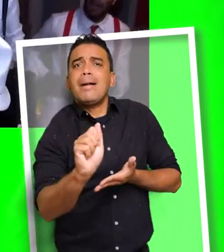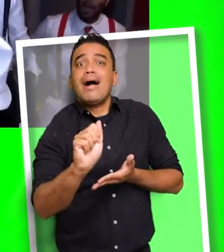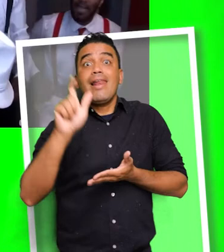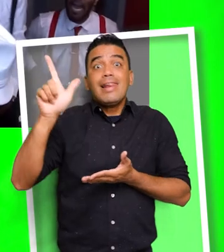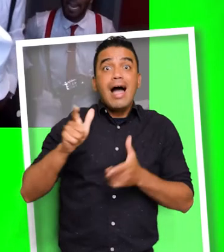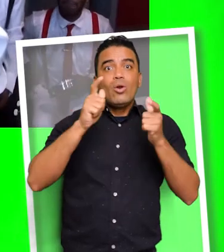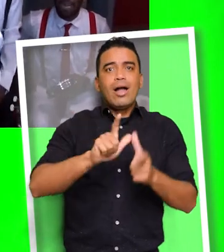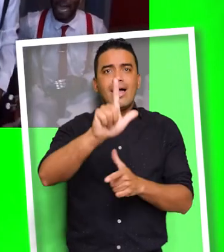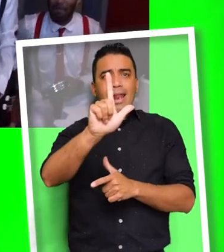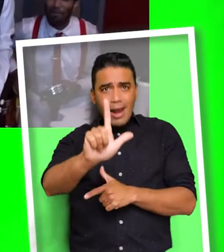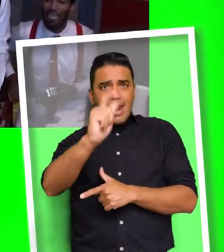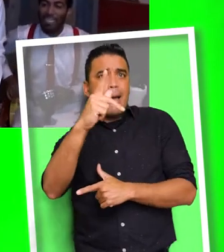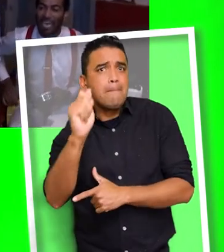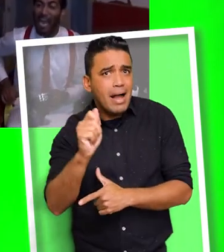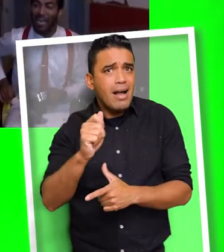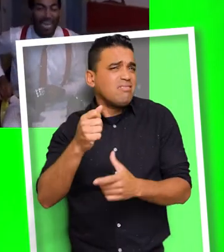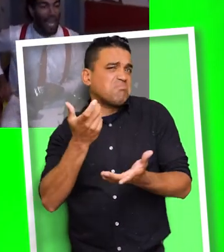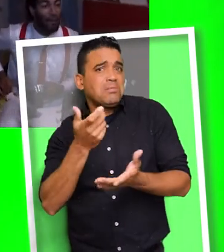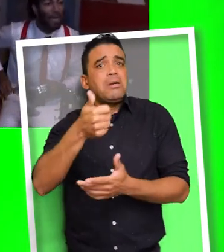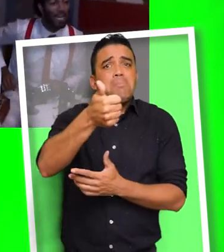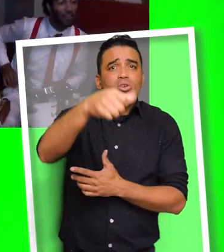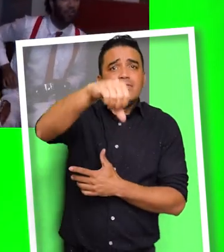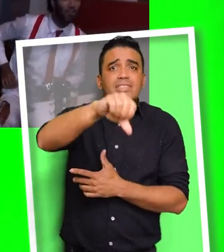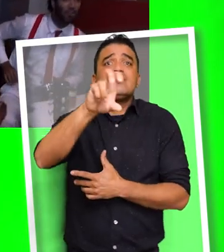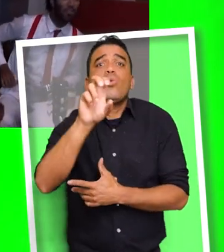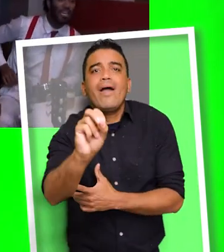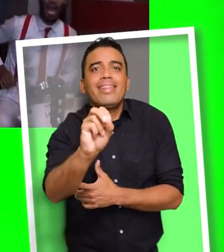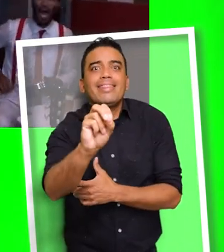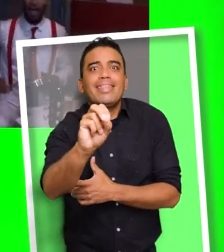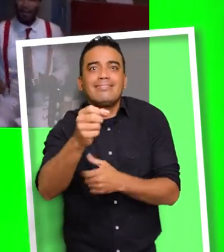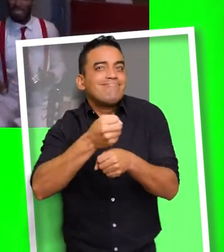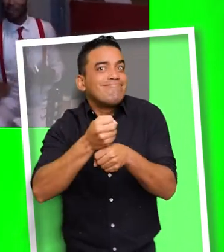na Lapa da década de 50. Então,